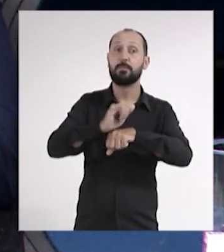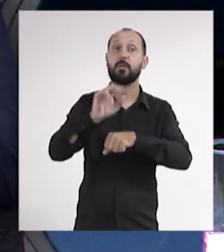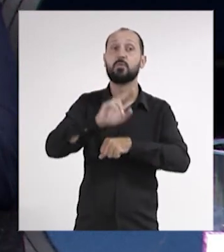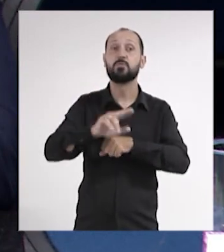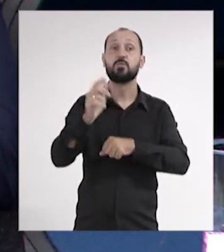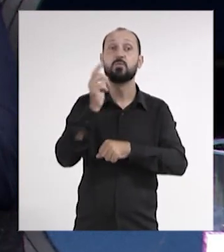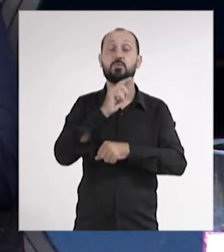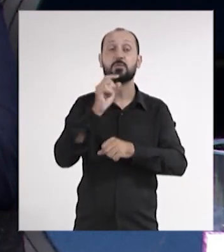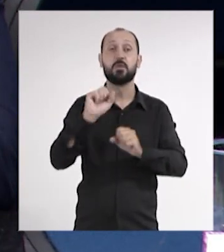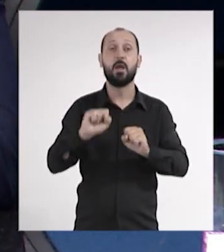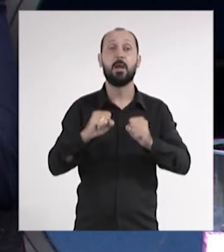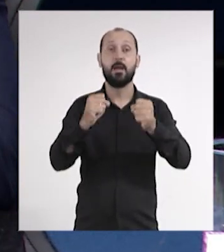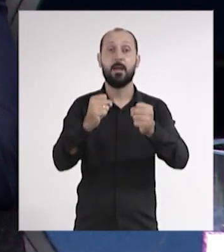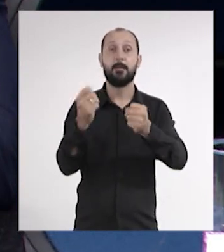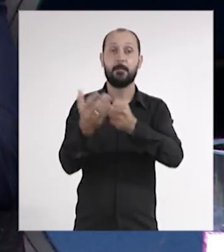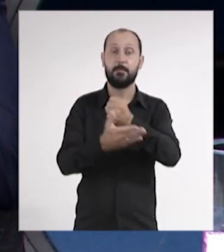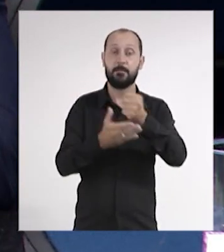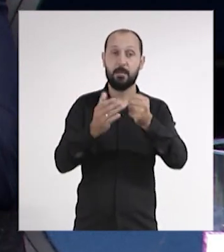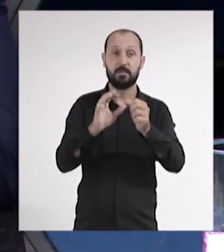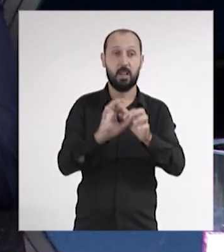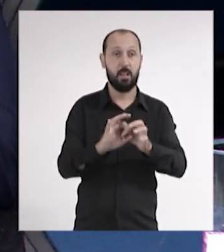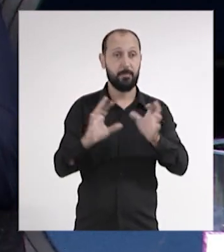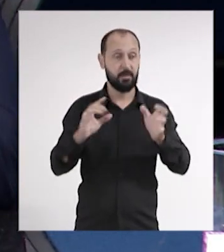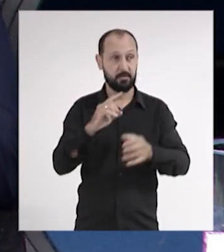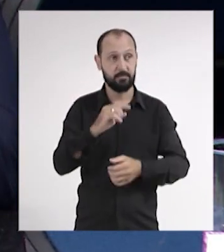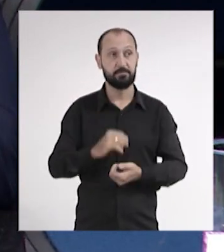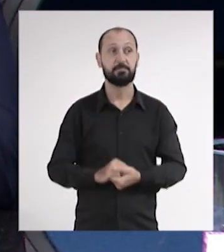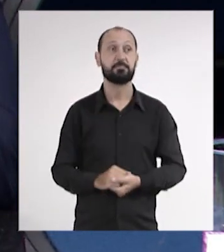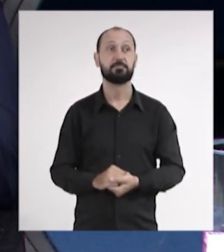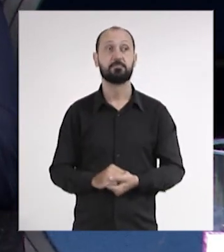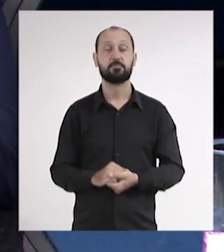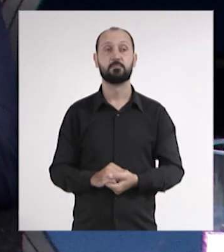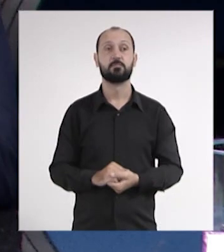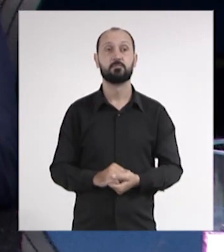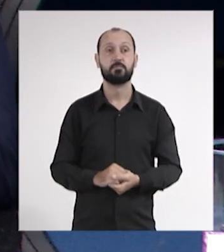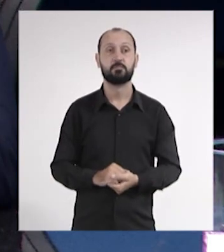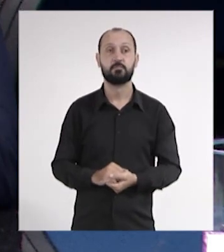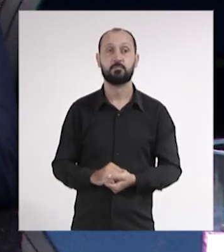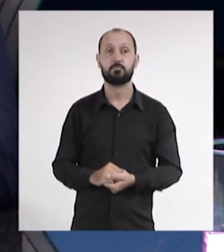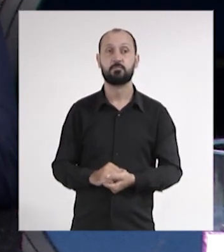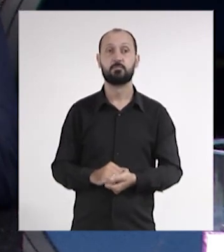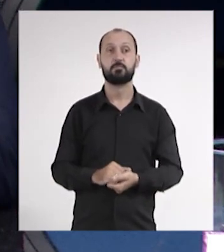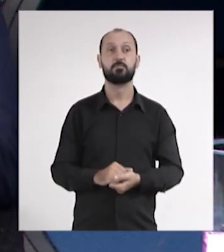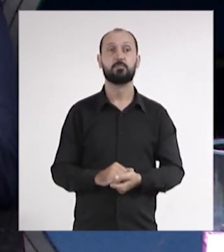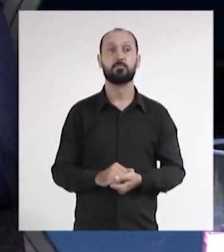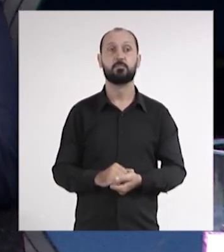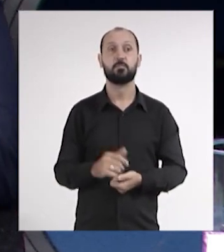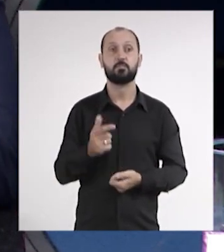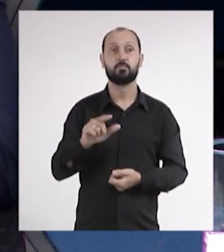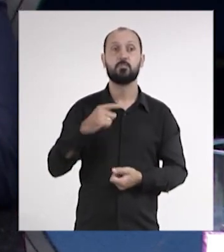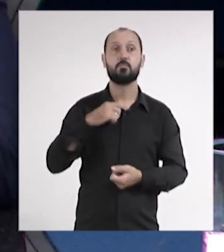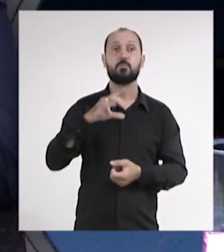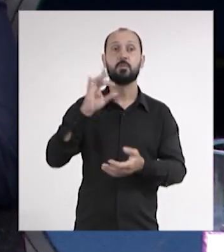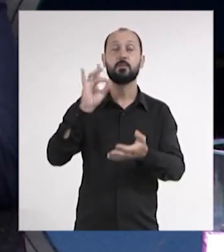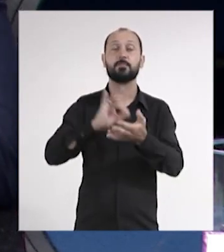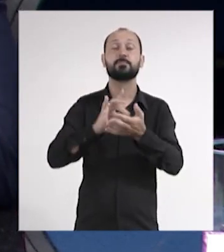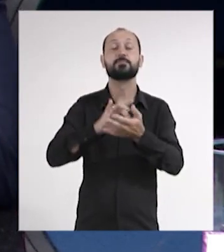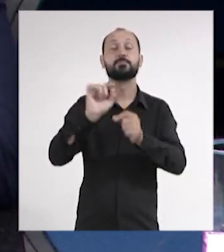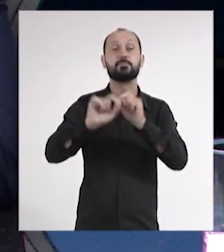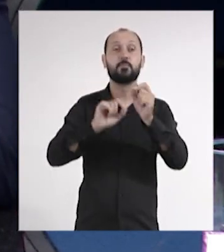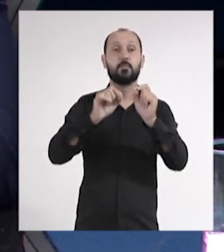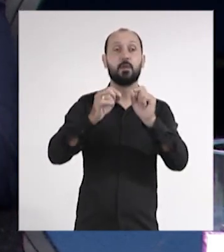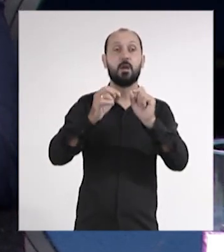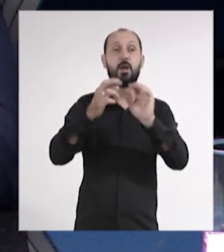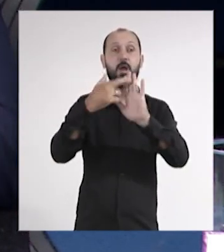viabilidade e a sustentabilidade da concessão. Um outro fator a merecer realce são as